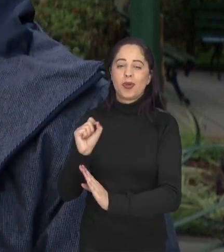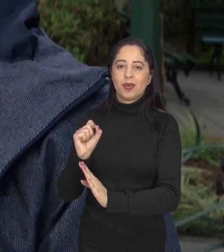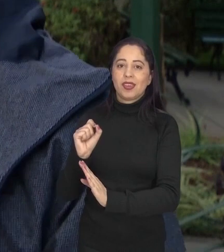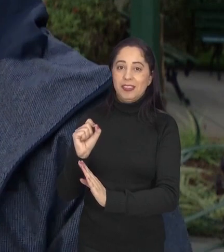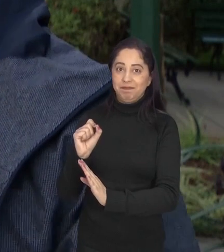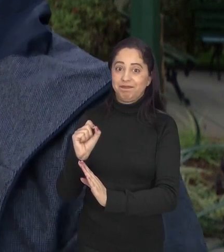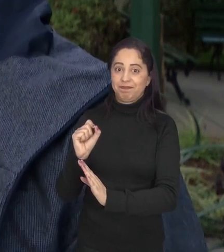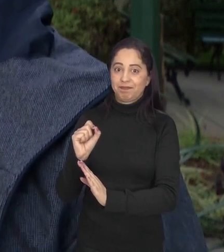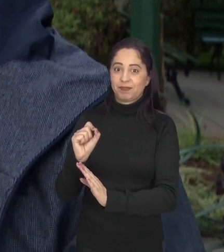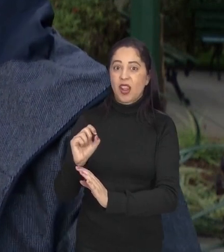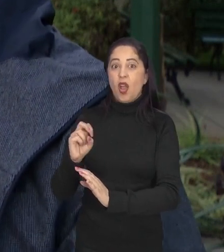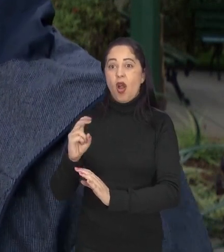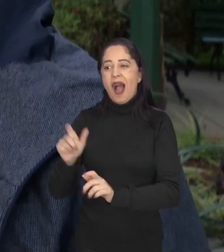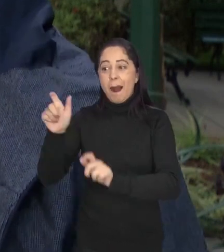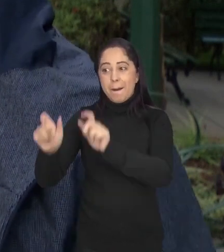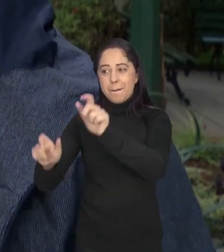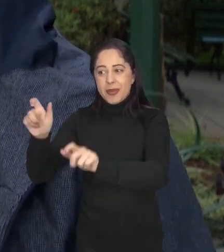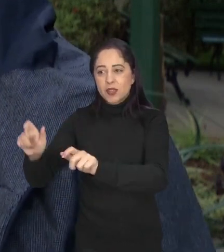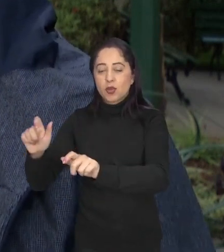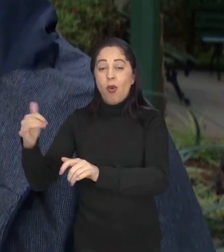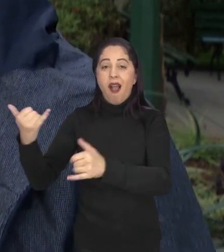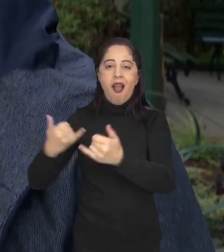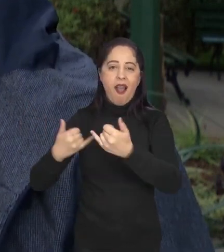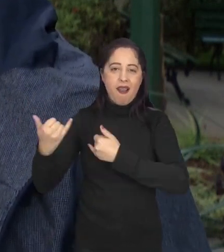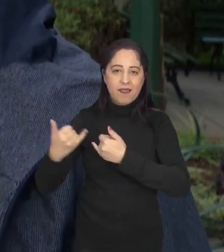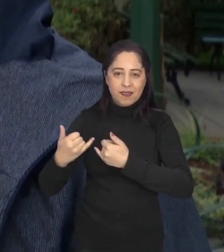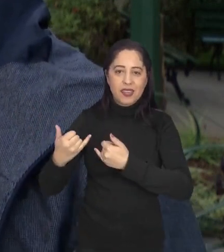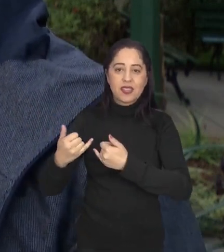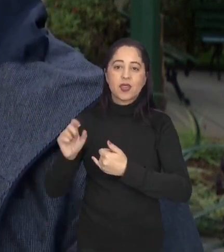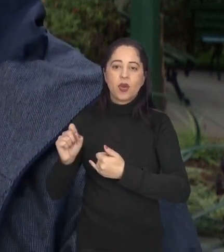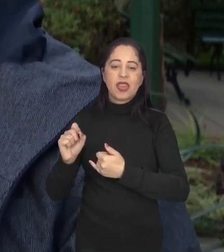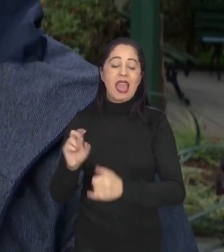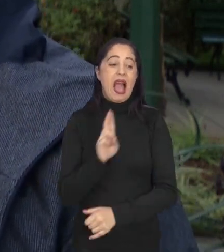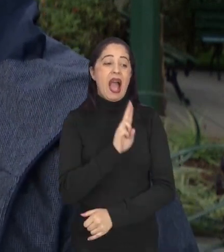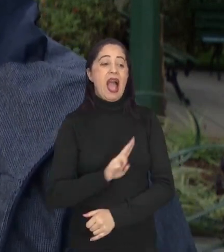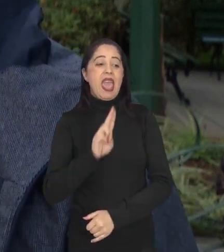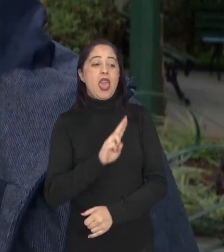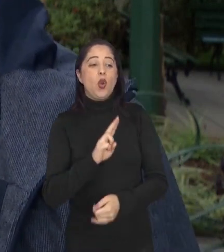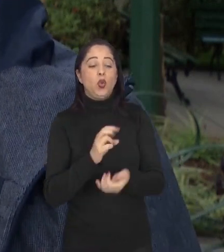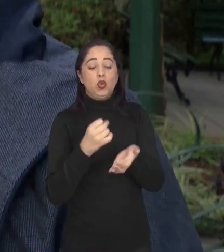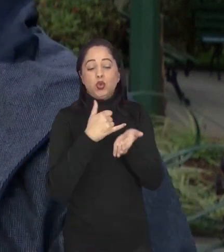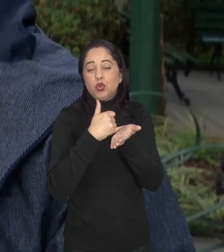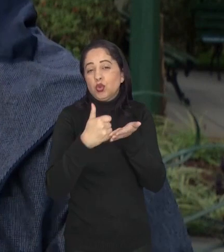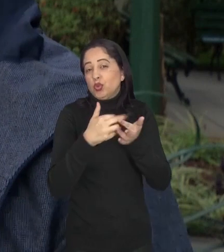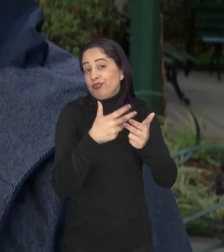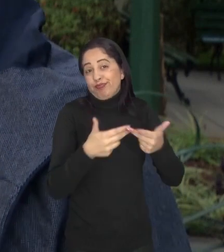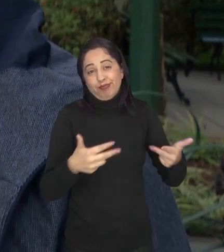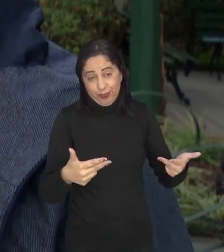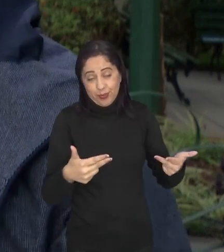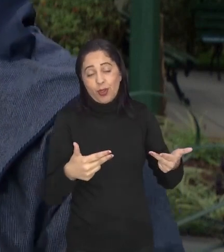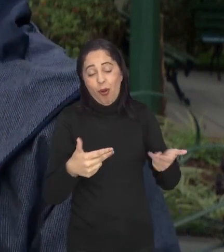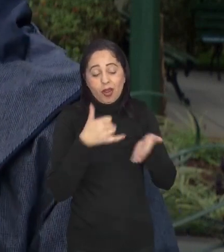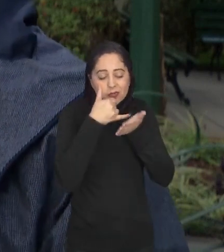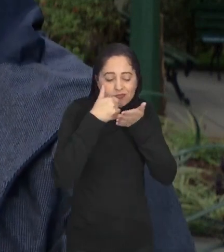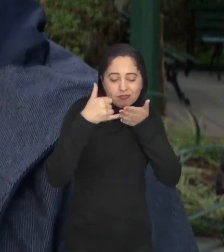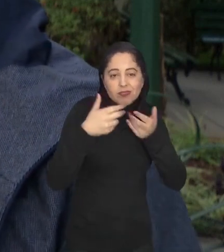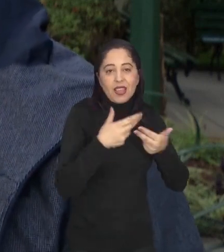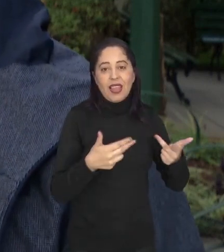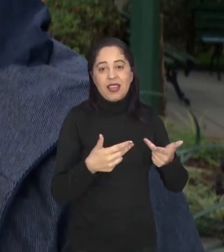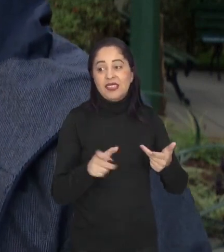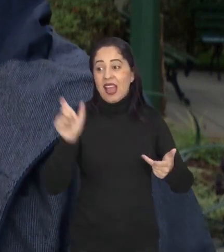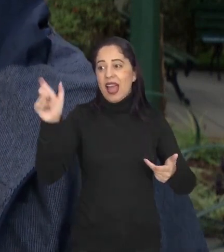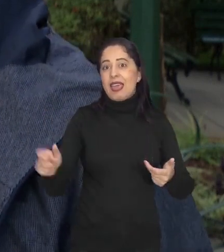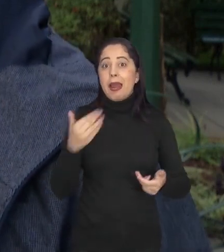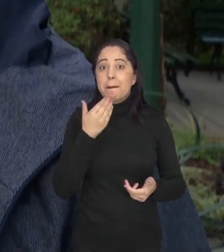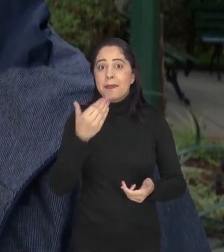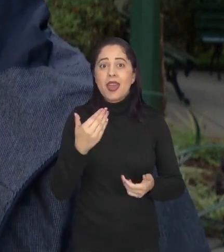ou a pessoa se reportando a um dos nossos técnicos que ela faz uso de algum tipo de droga lícita ou ilícita e às vezes ela pede